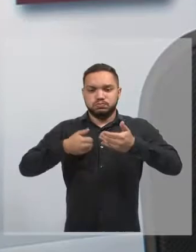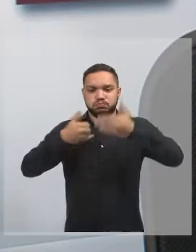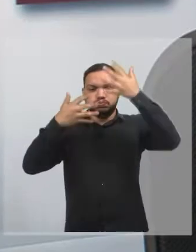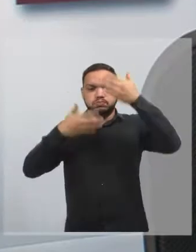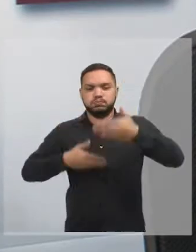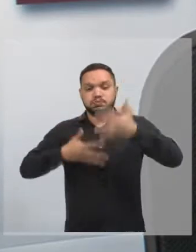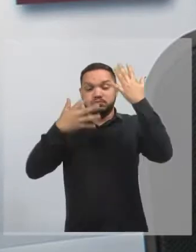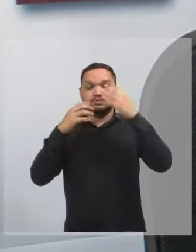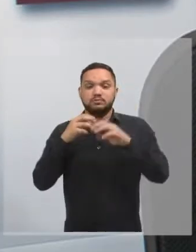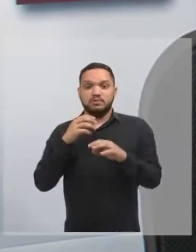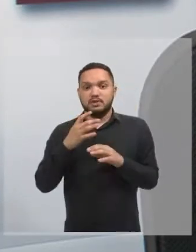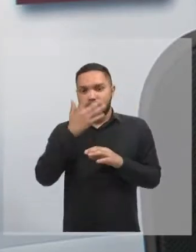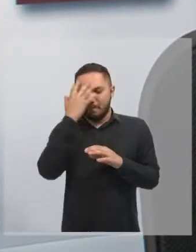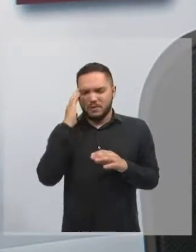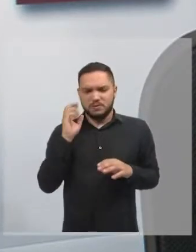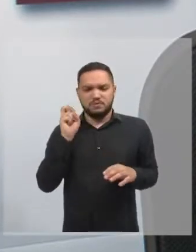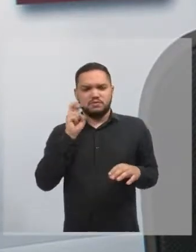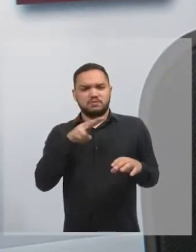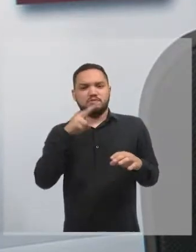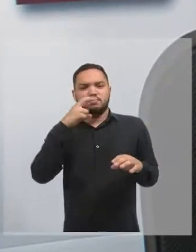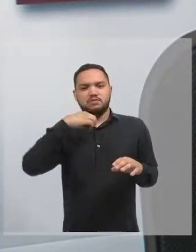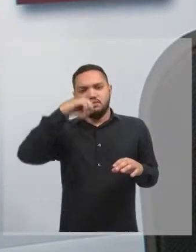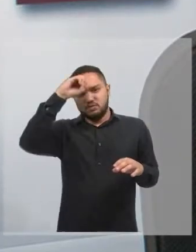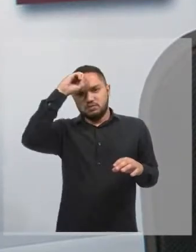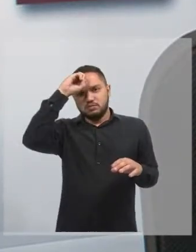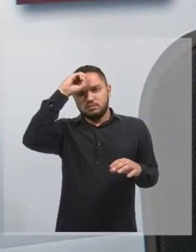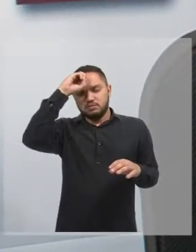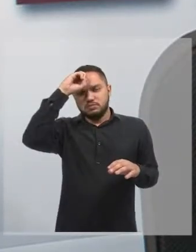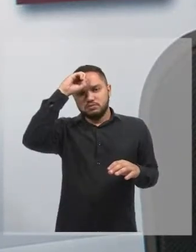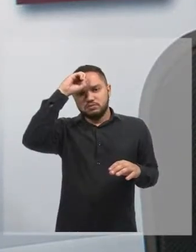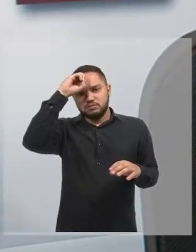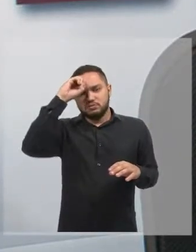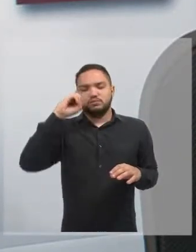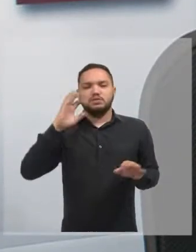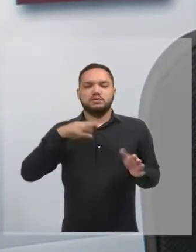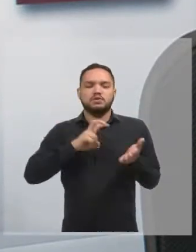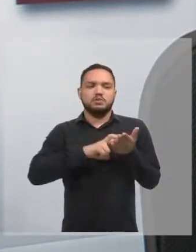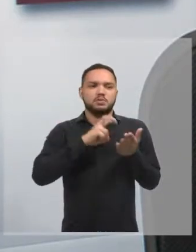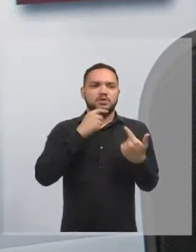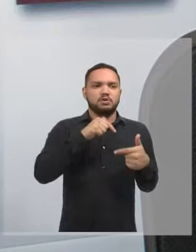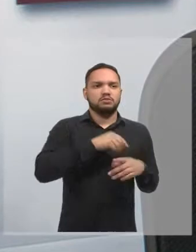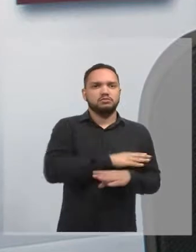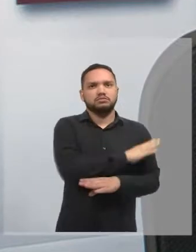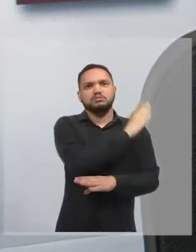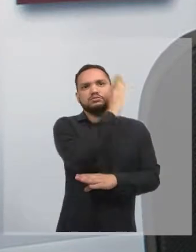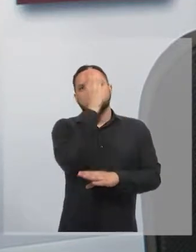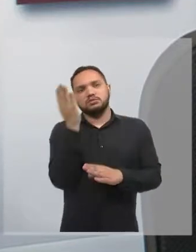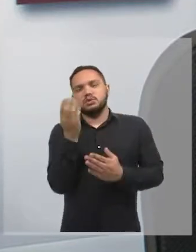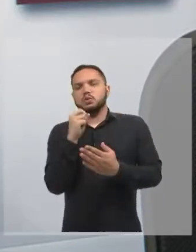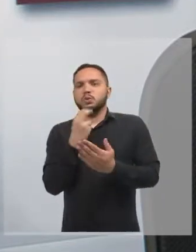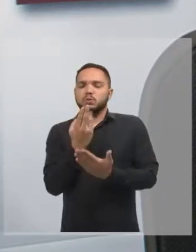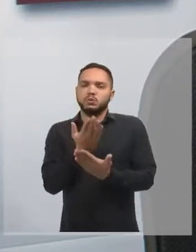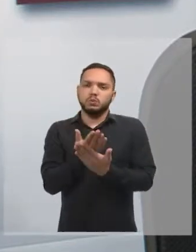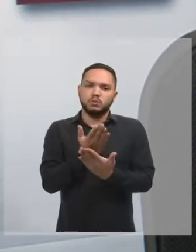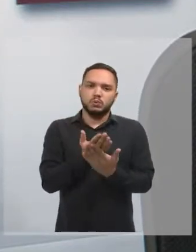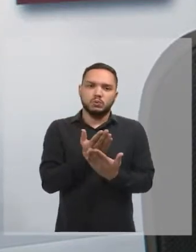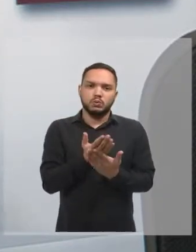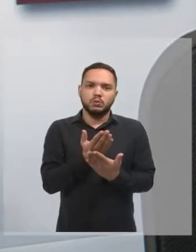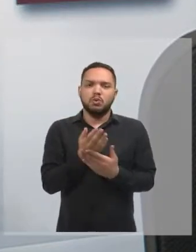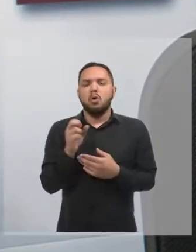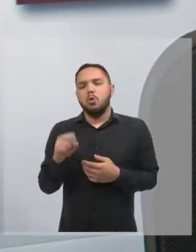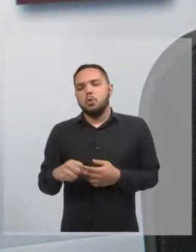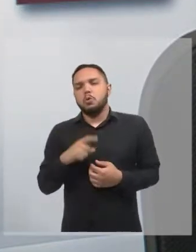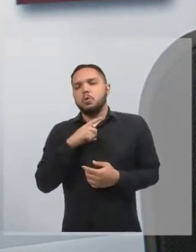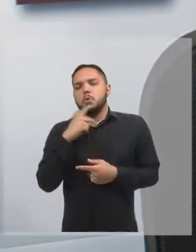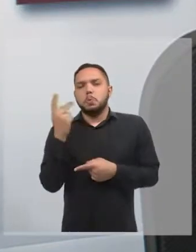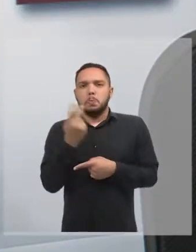acontece? O leigo, que literalmente sai de manhã e chega em casa à noite, que trabalha, estuda, ou está atrás